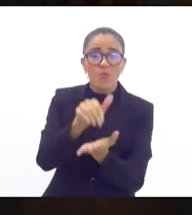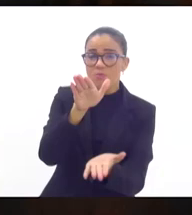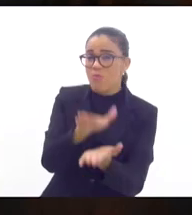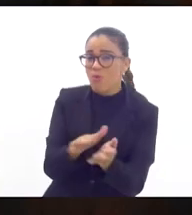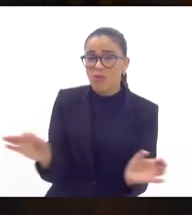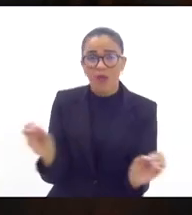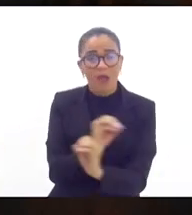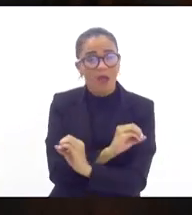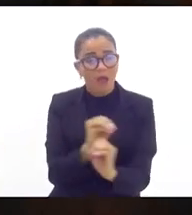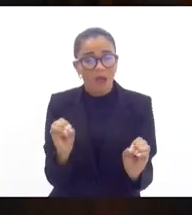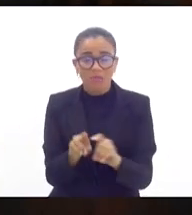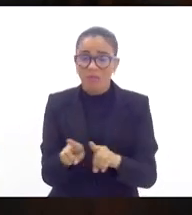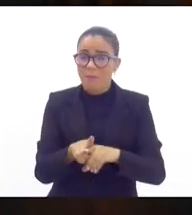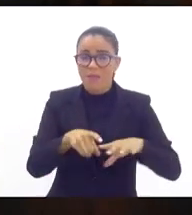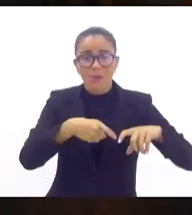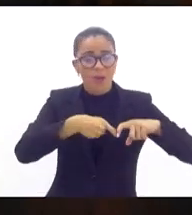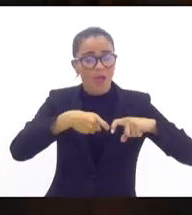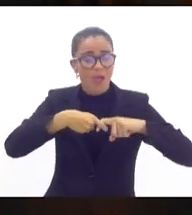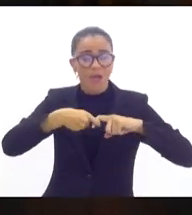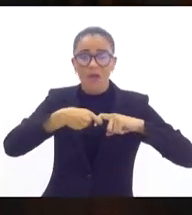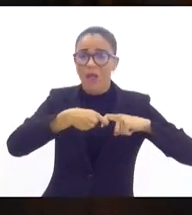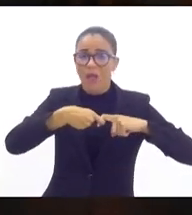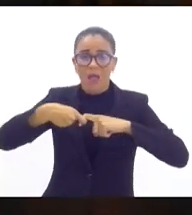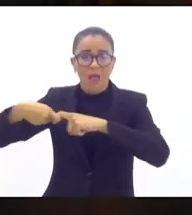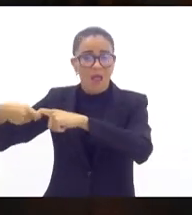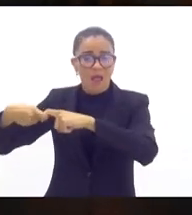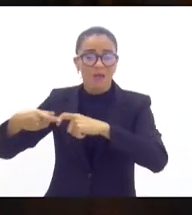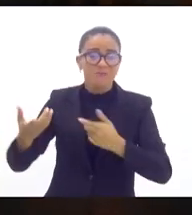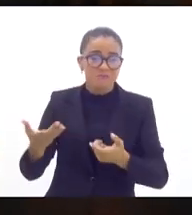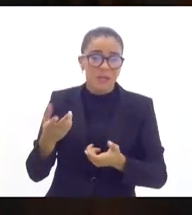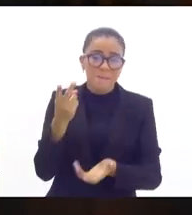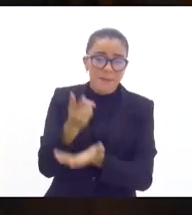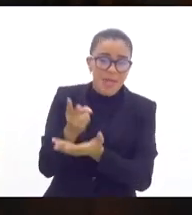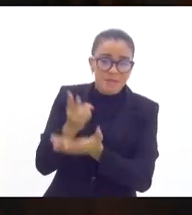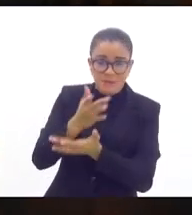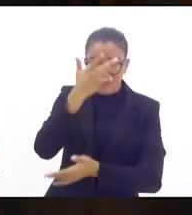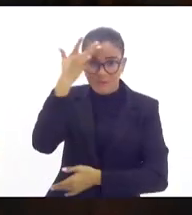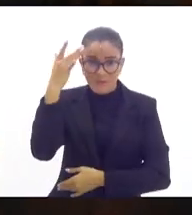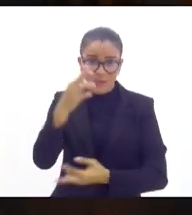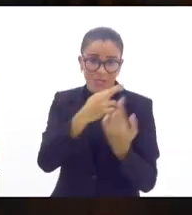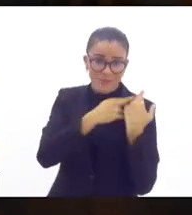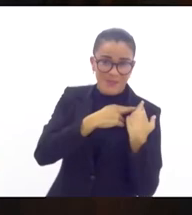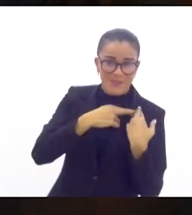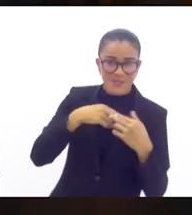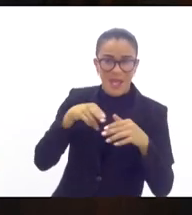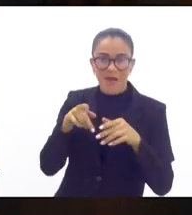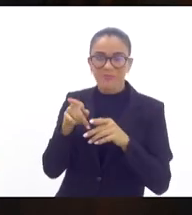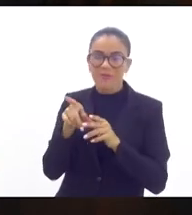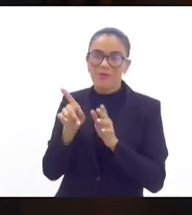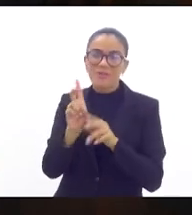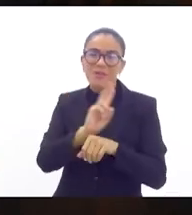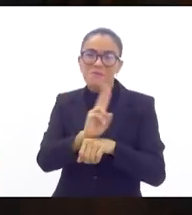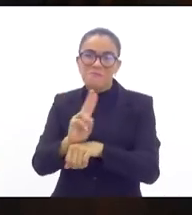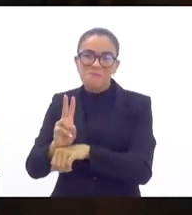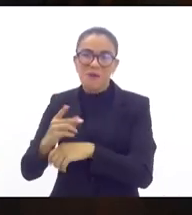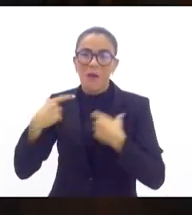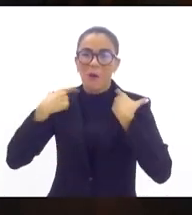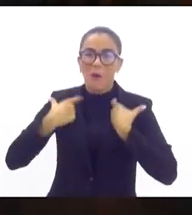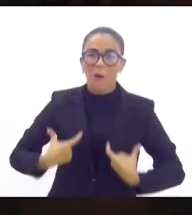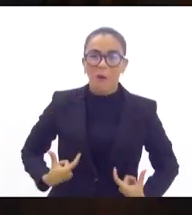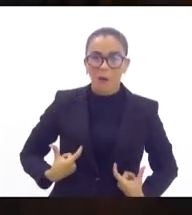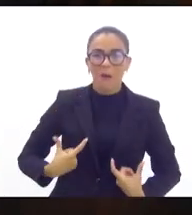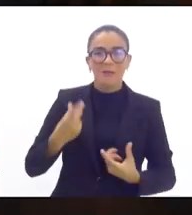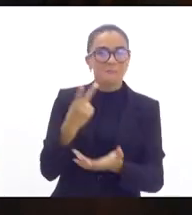multa não é rebocado e no outro jogo aquele mesmo flanelinha que tava ali estacionando aquele carro ele tá com a mesma colete ali da mesma